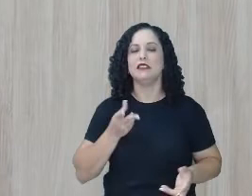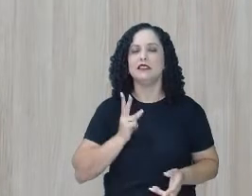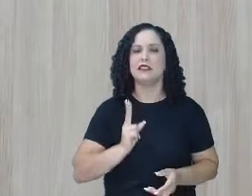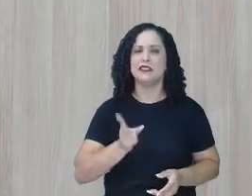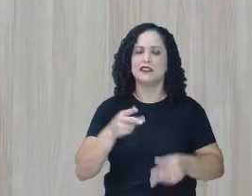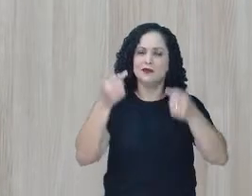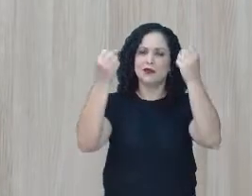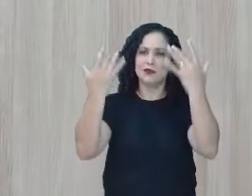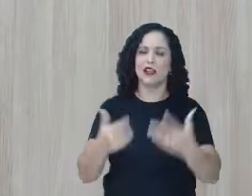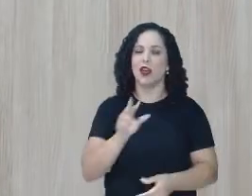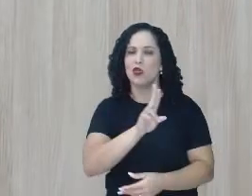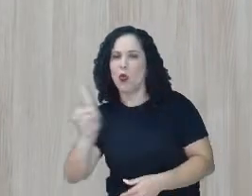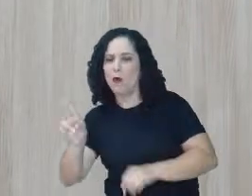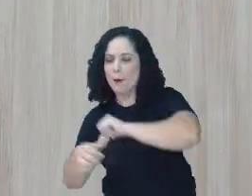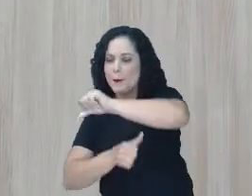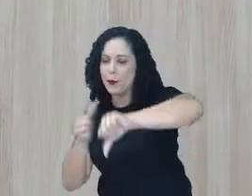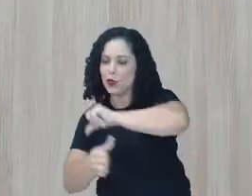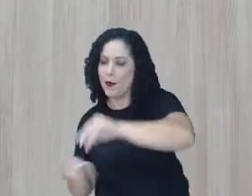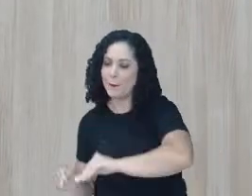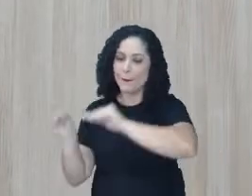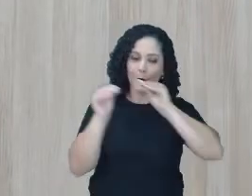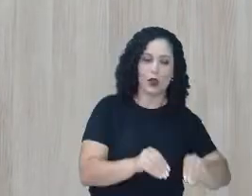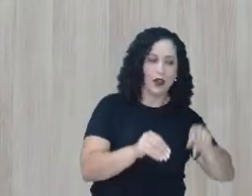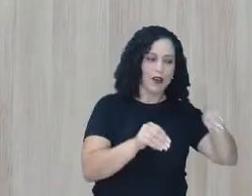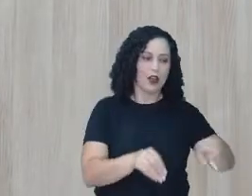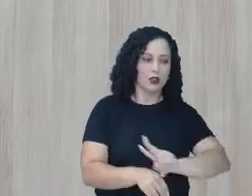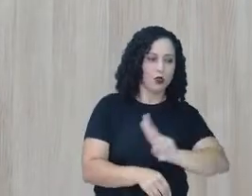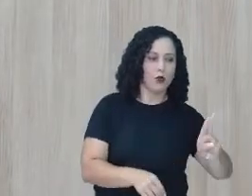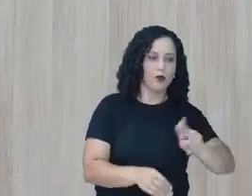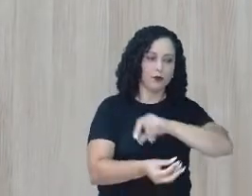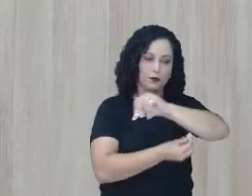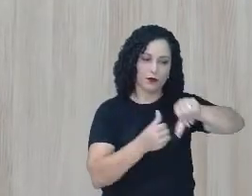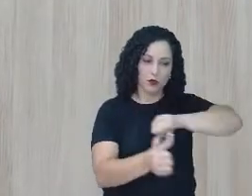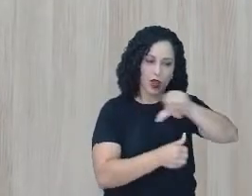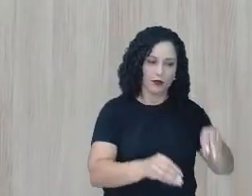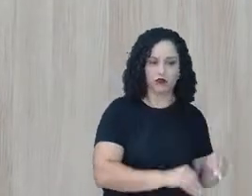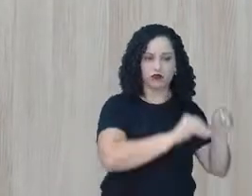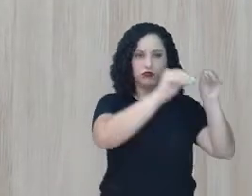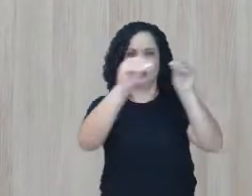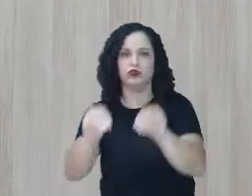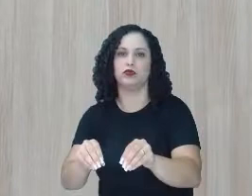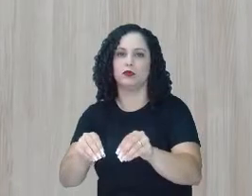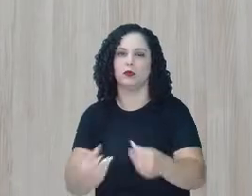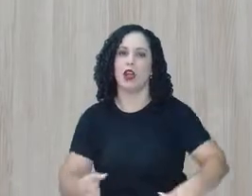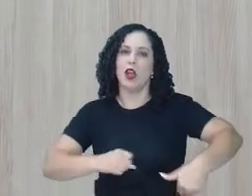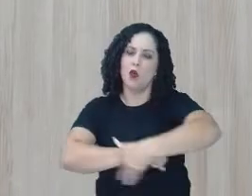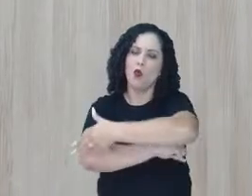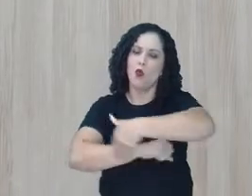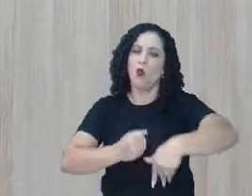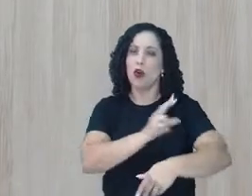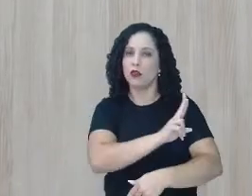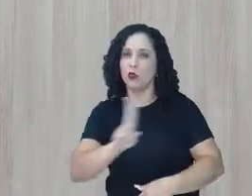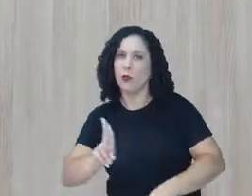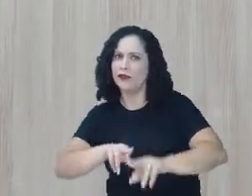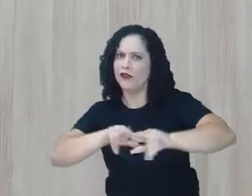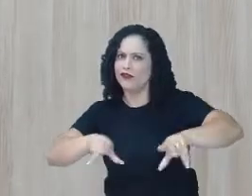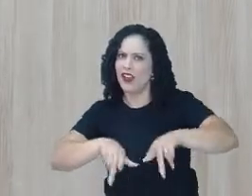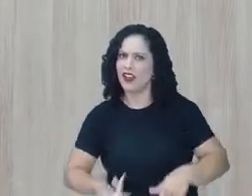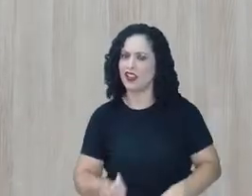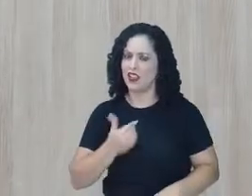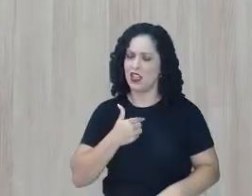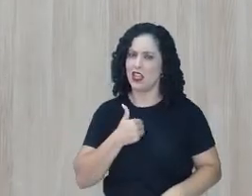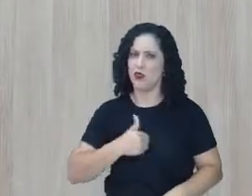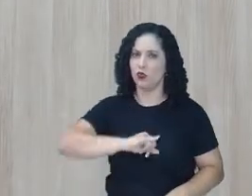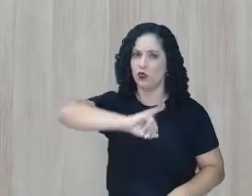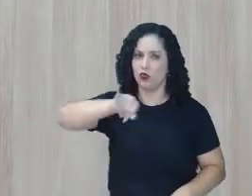sujeito até mudava de nome, saía da casa do seu senhor, então ele era o escravizado João, mas ele andava pela rua e dizia, não, eu sou José, livre, ou